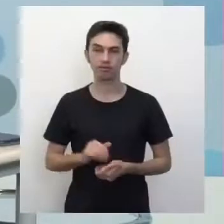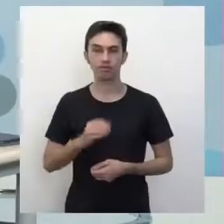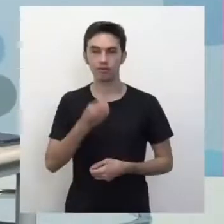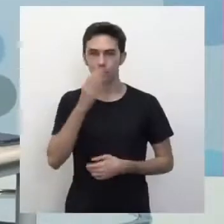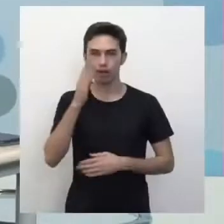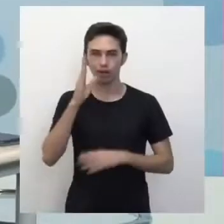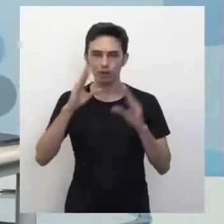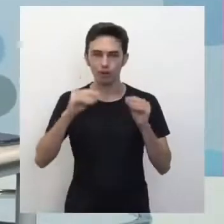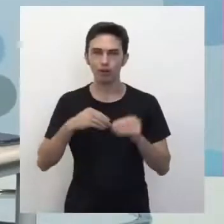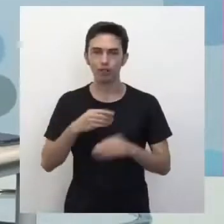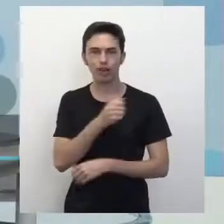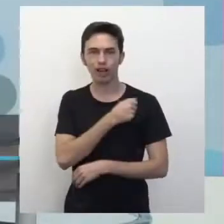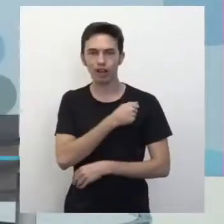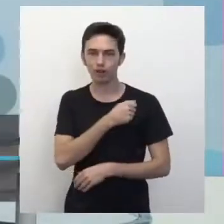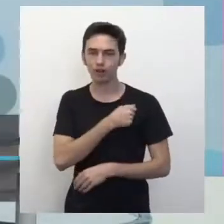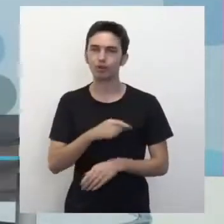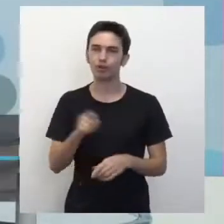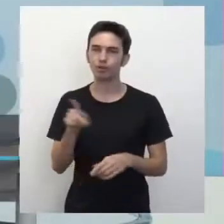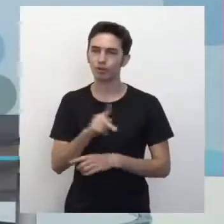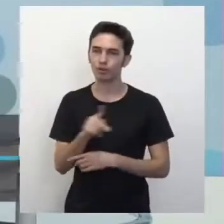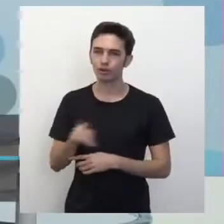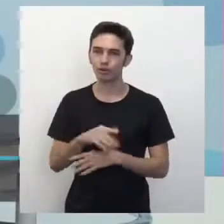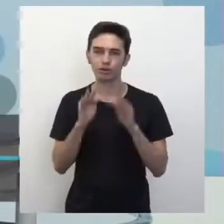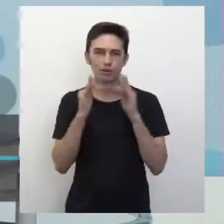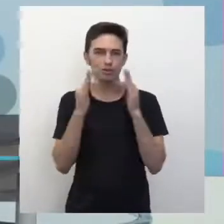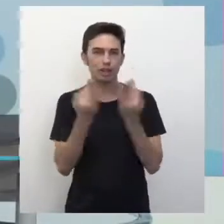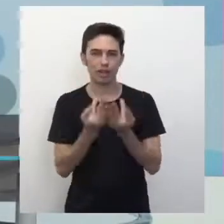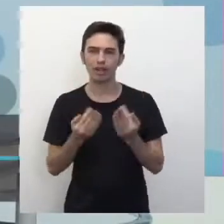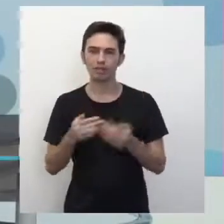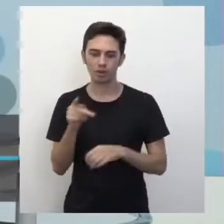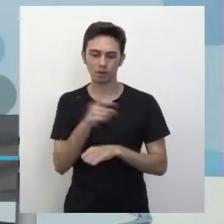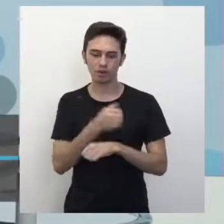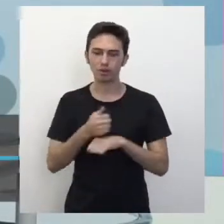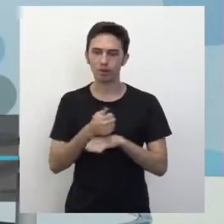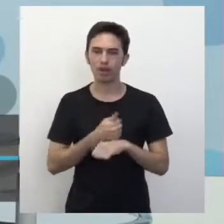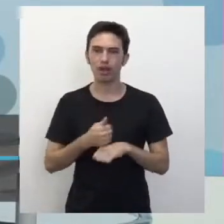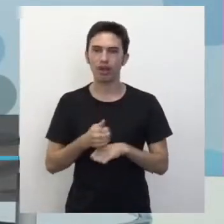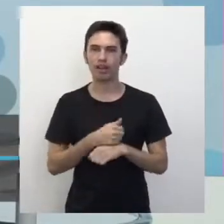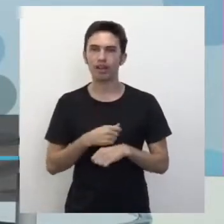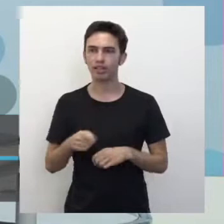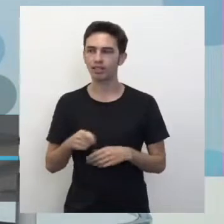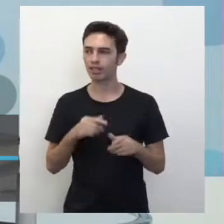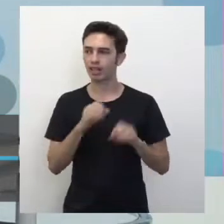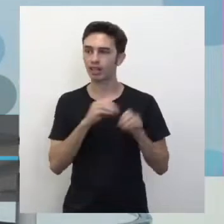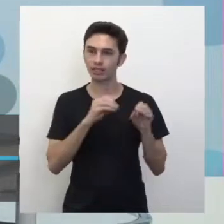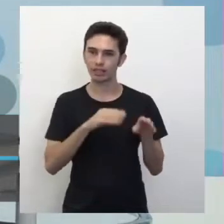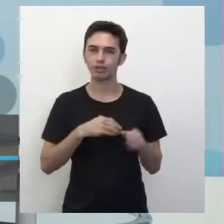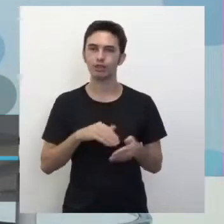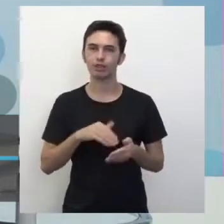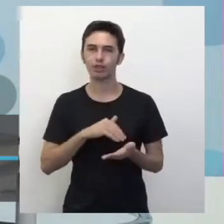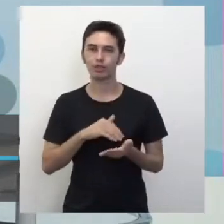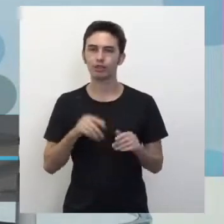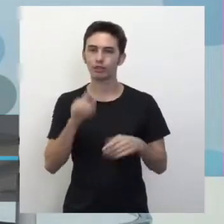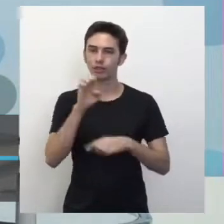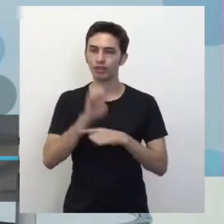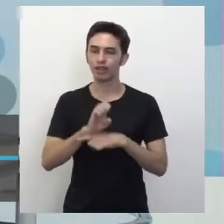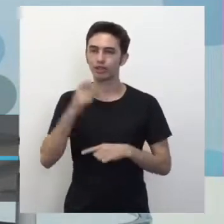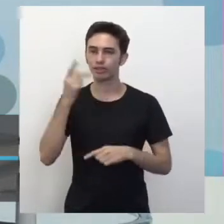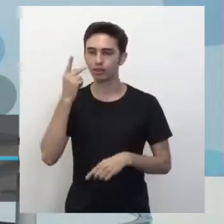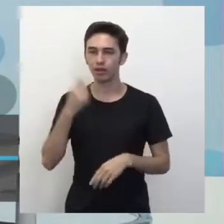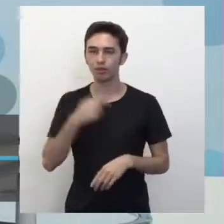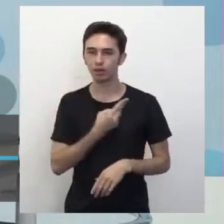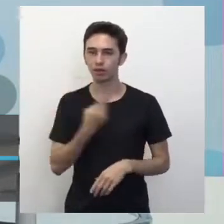Boa noite, queridos alunos, professores, familiares, profissionais da Rede de Educação do Estado de São Paulo. Meu nome é Marconi, sou professor